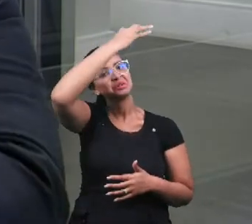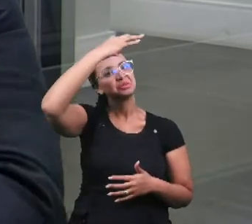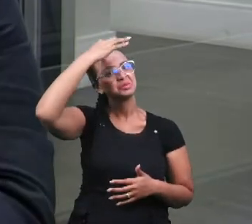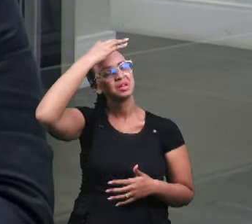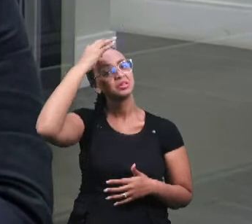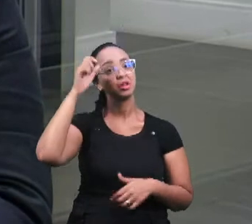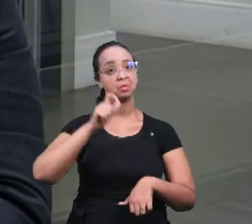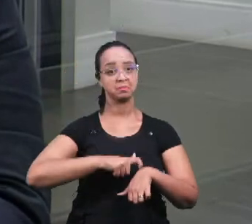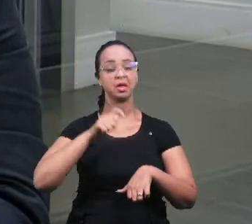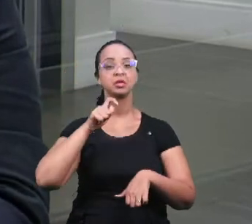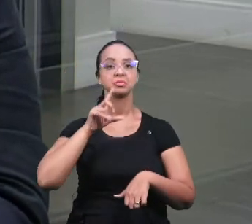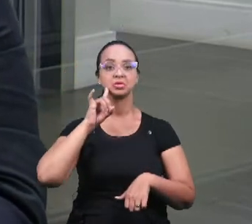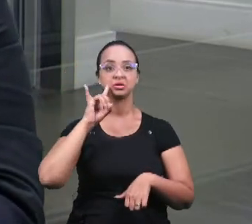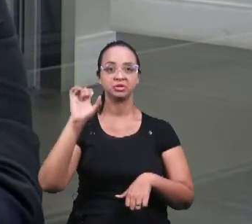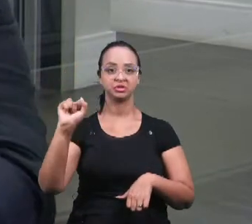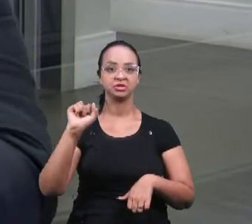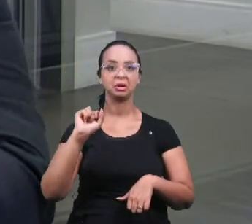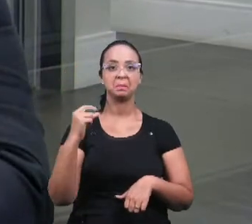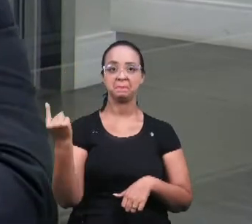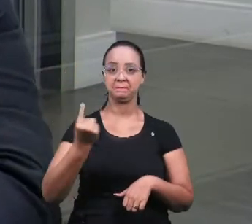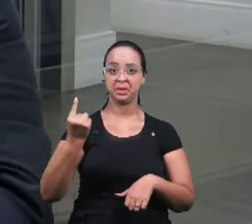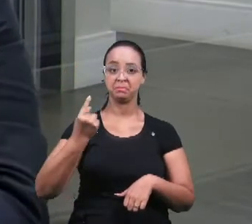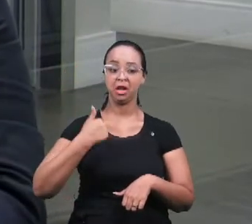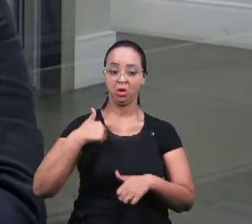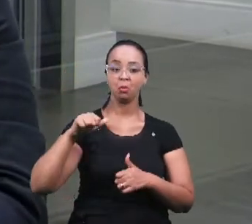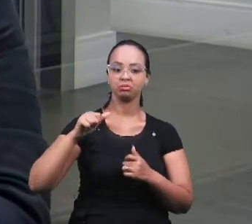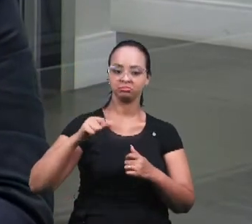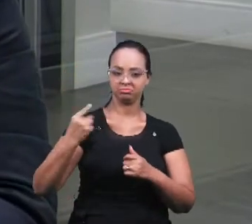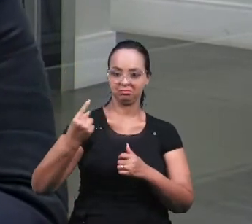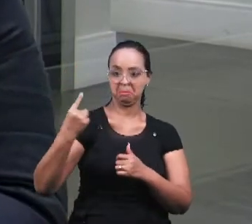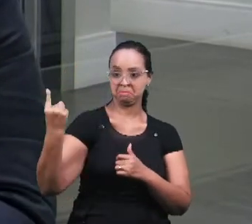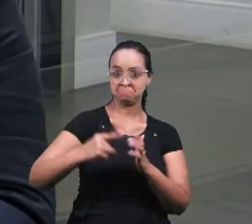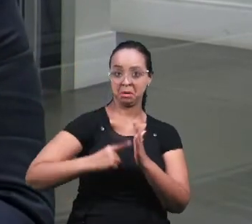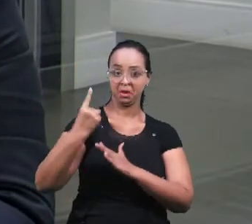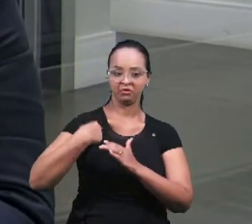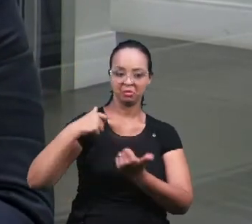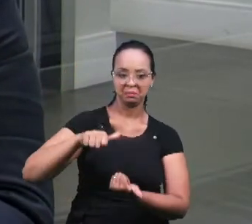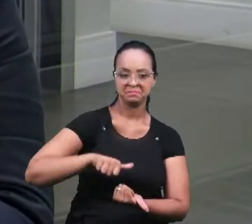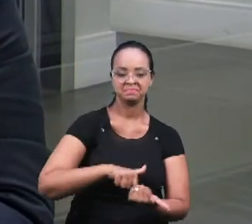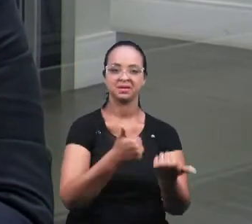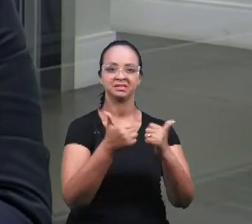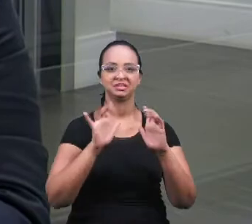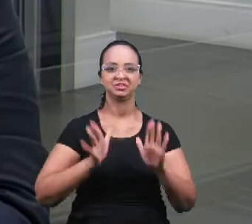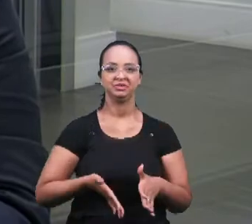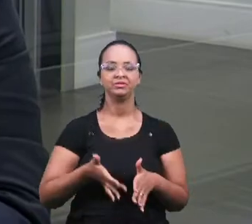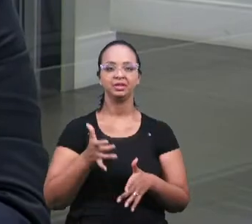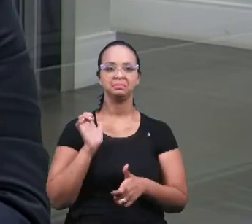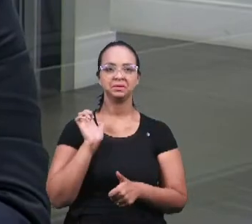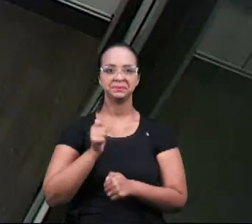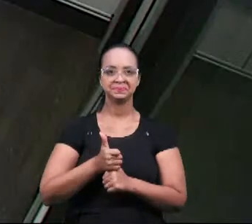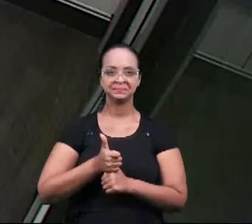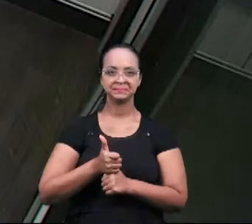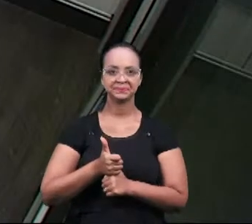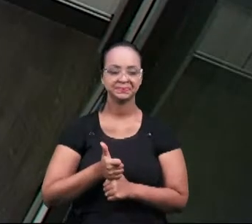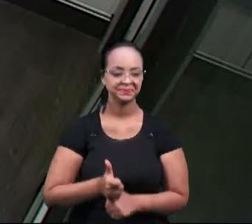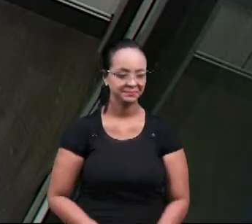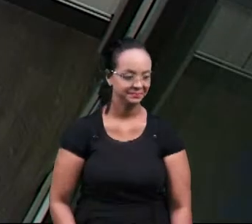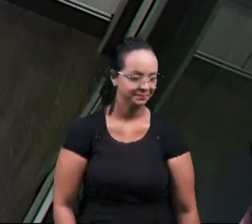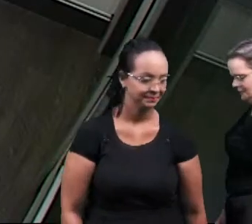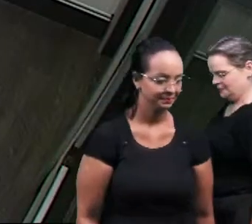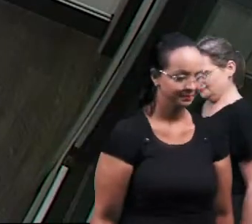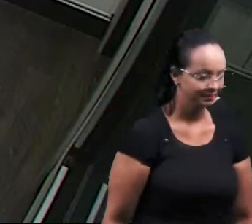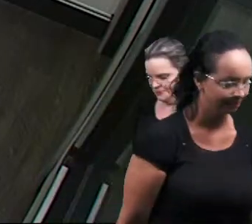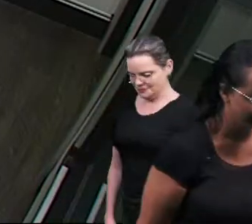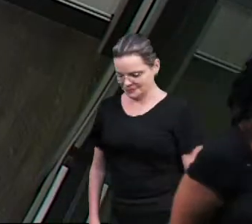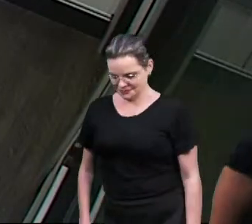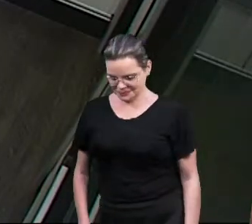que eu fui ordenado, eu tive a minha primeira experiência de batizar, né? Junto ali com o pastor ao qual eu estava. Que maravilha, glória a Deus.